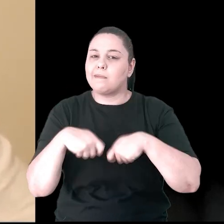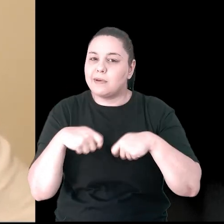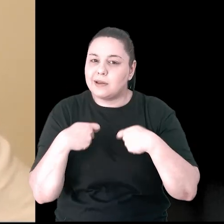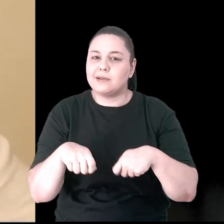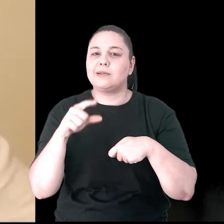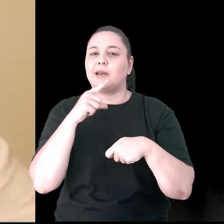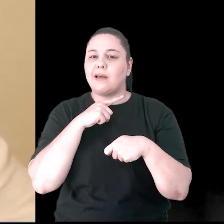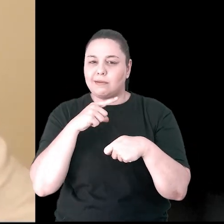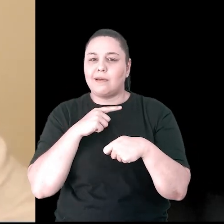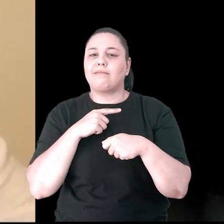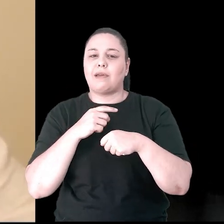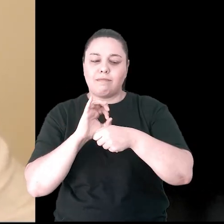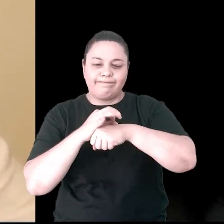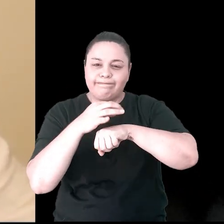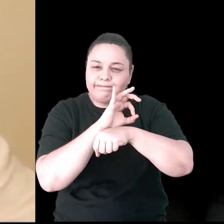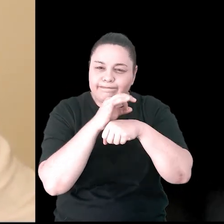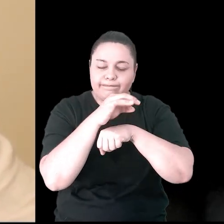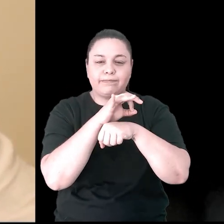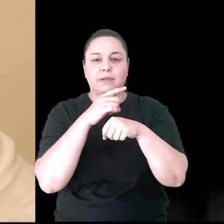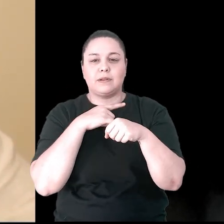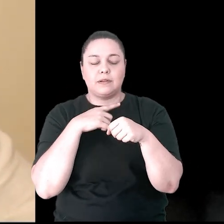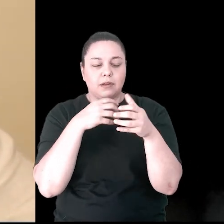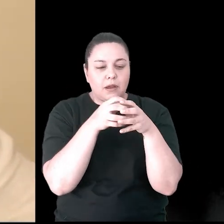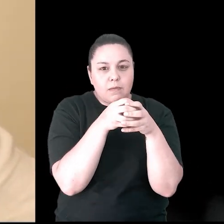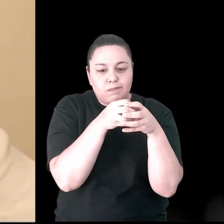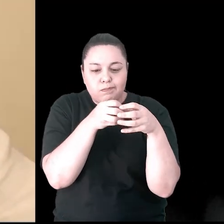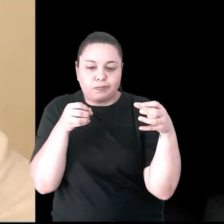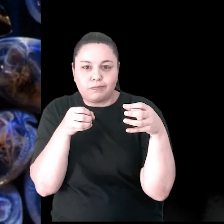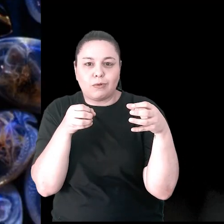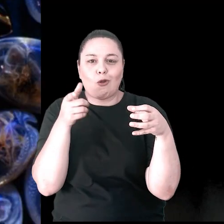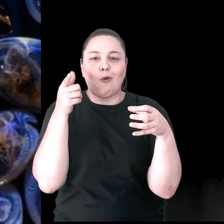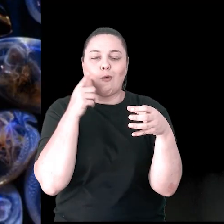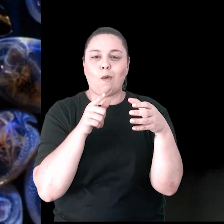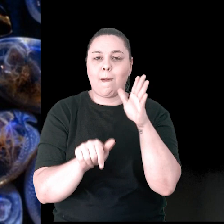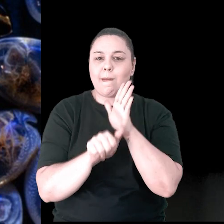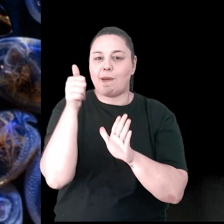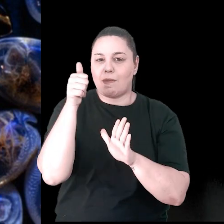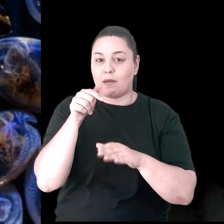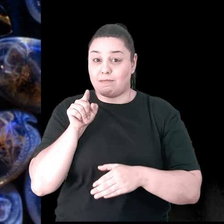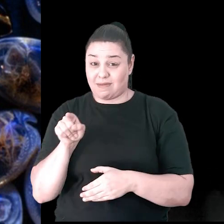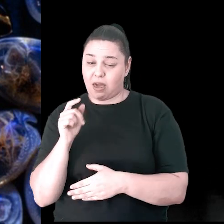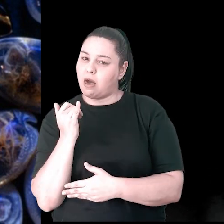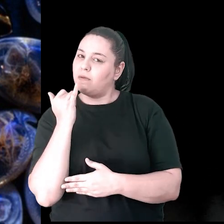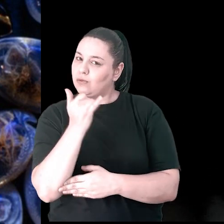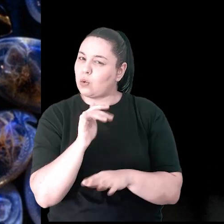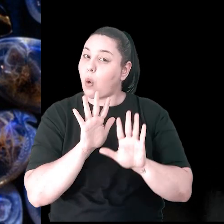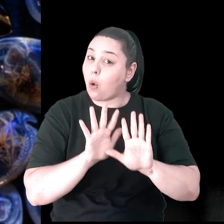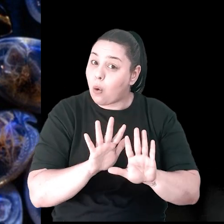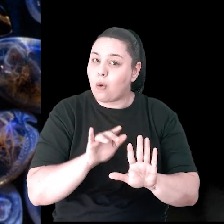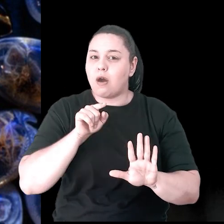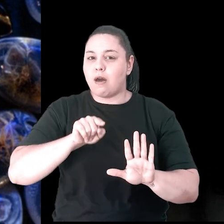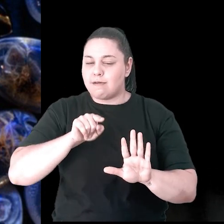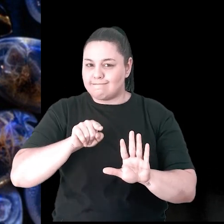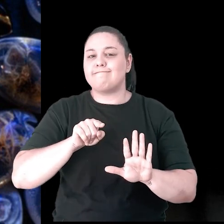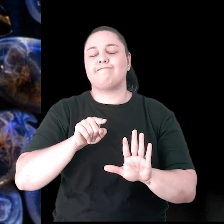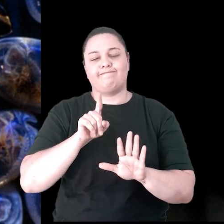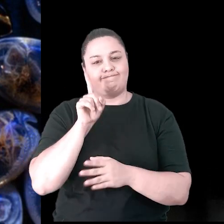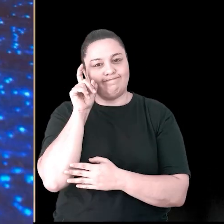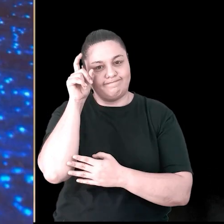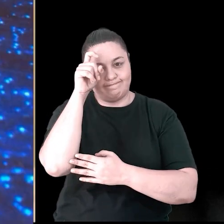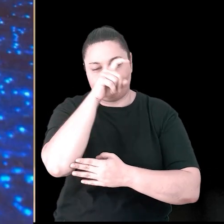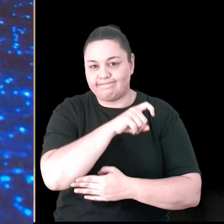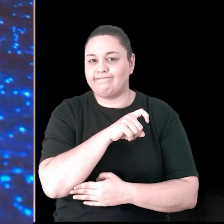tarefa purificar e cristalizar a luciferina produzida pelo pequeno crustáceo cipridino. Hirata alertou Shimomura que